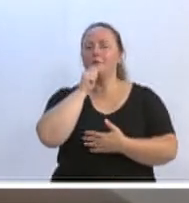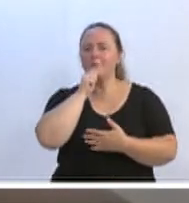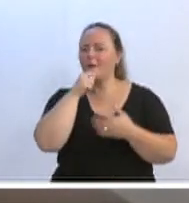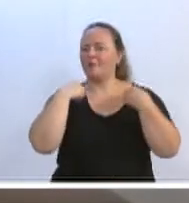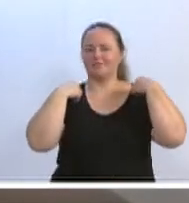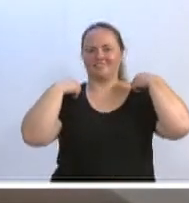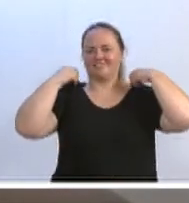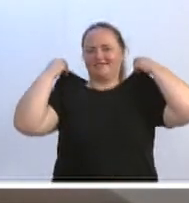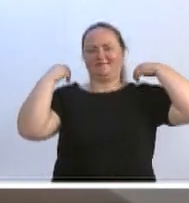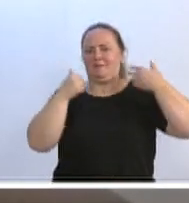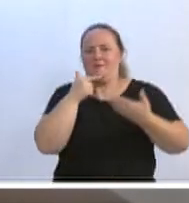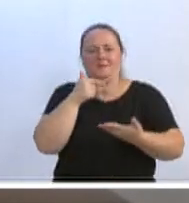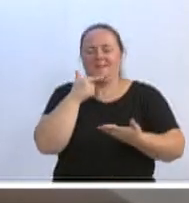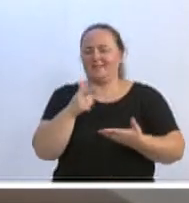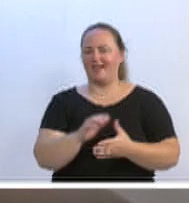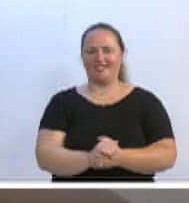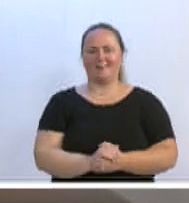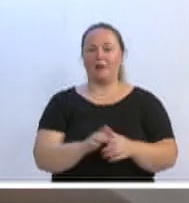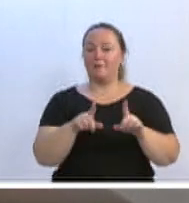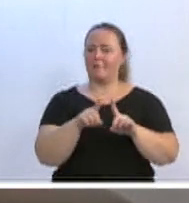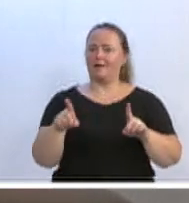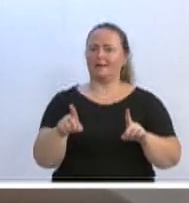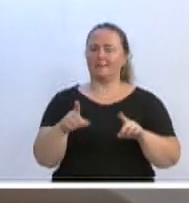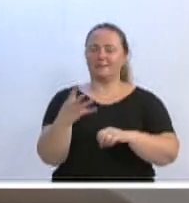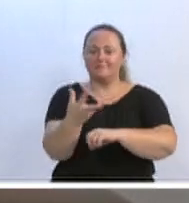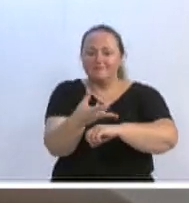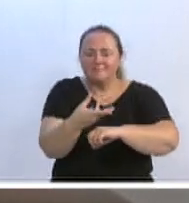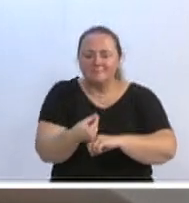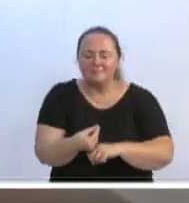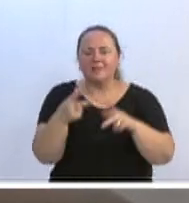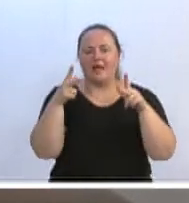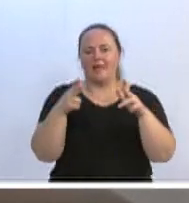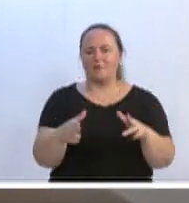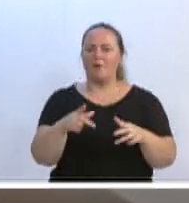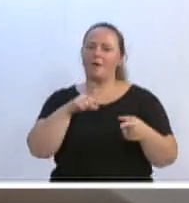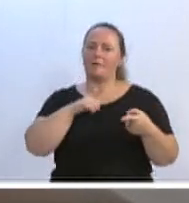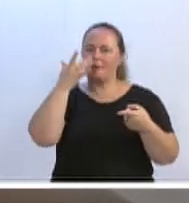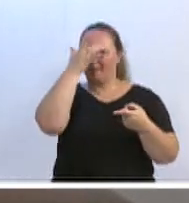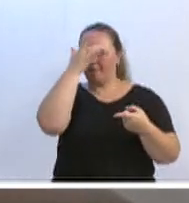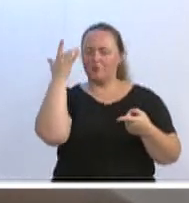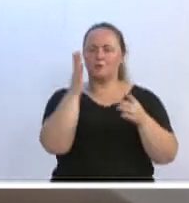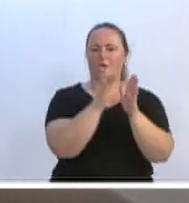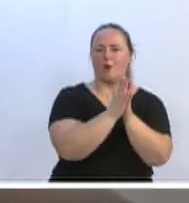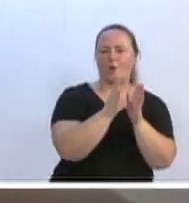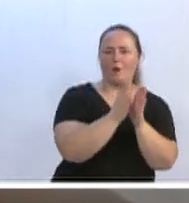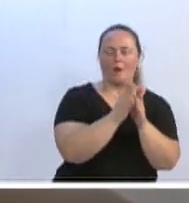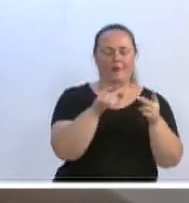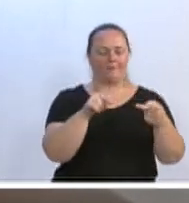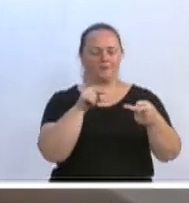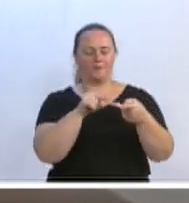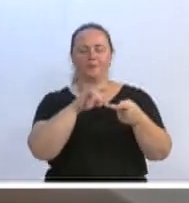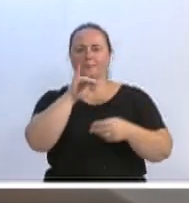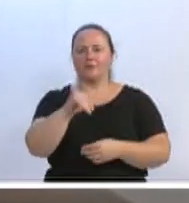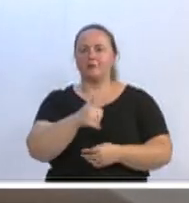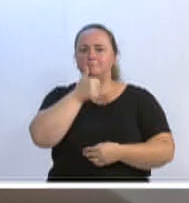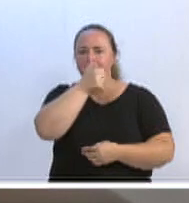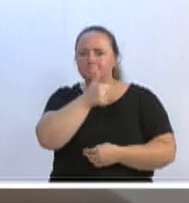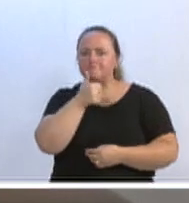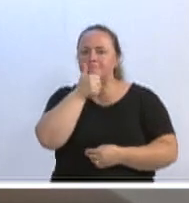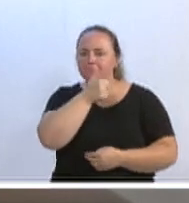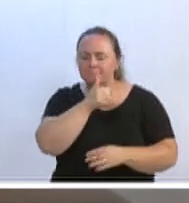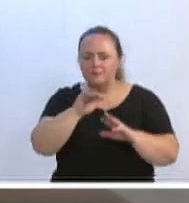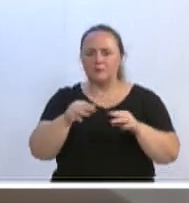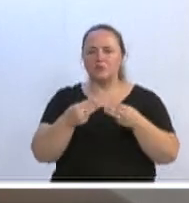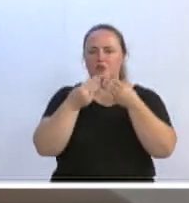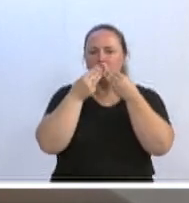assim. É aquele que ora, é aquele que jejua, é aquele que se preocupa, é aquele que ora pelo ministério, é aquele